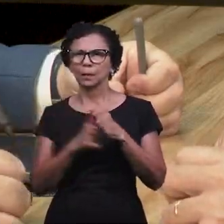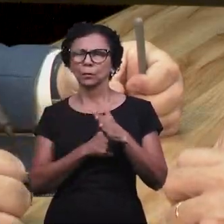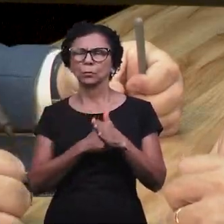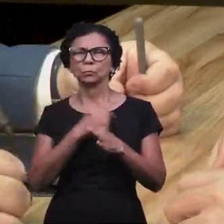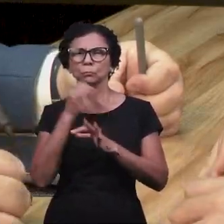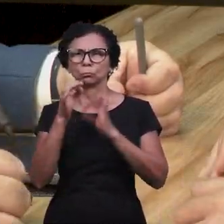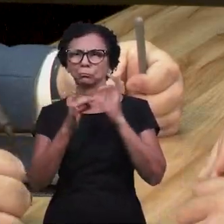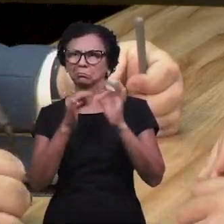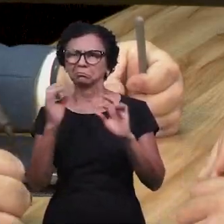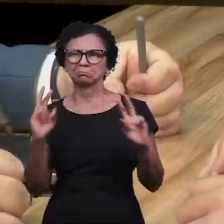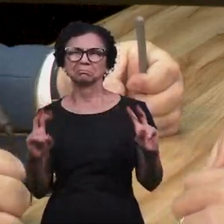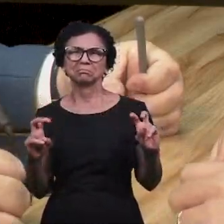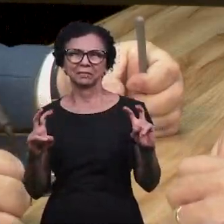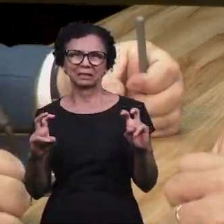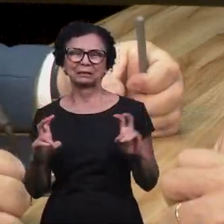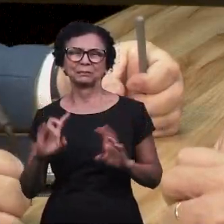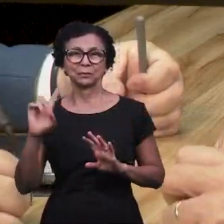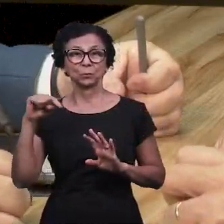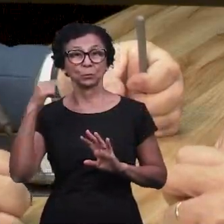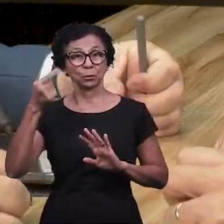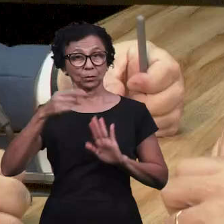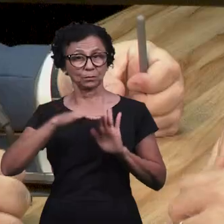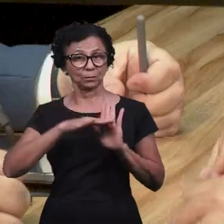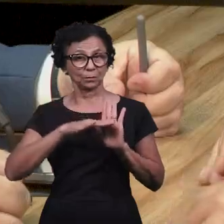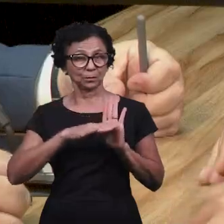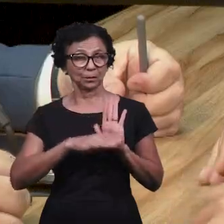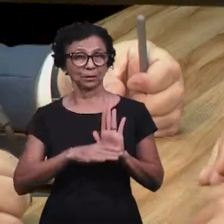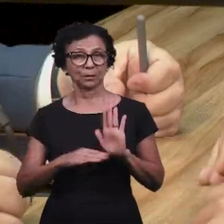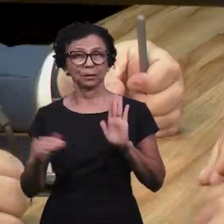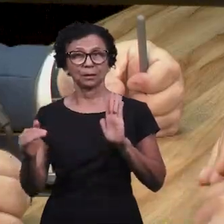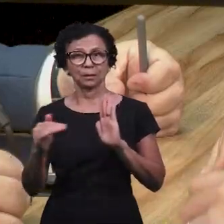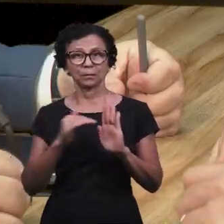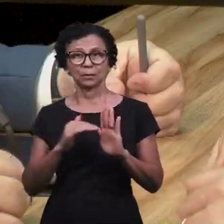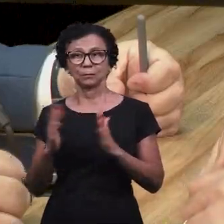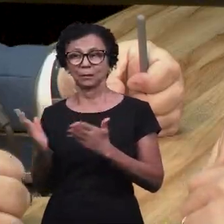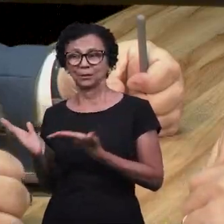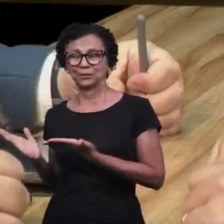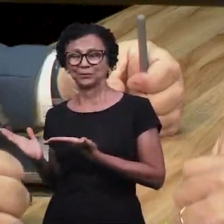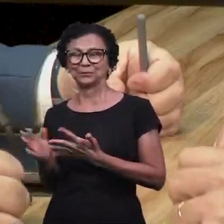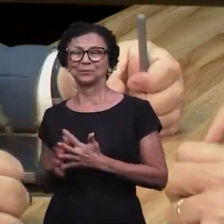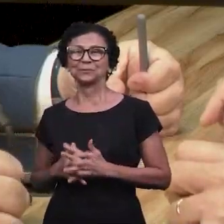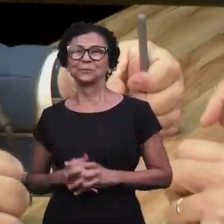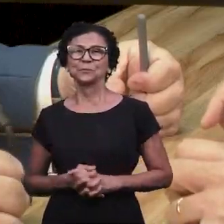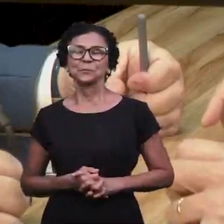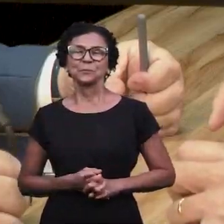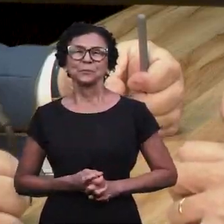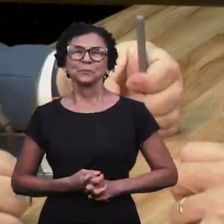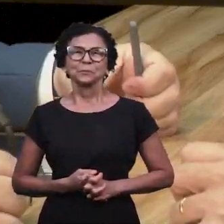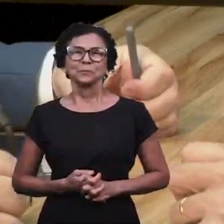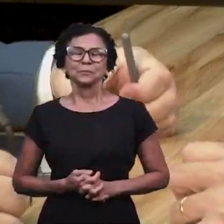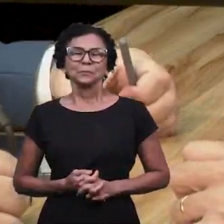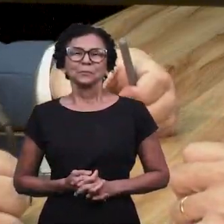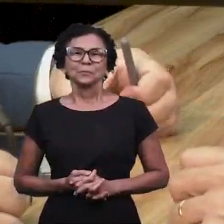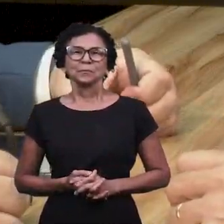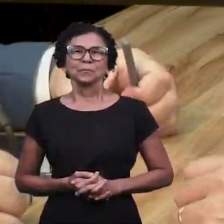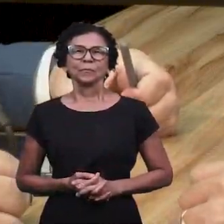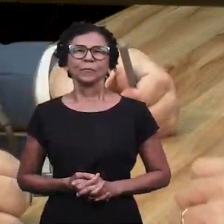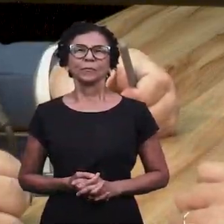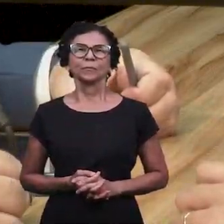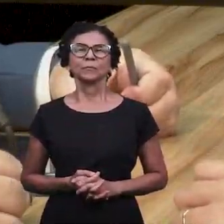de temas para os próximos programas. O nosso e-mail que vai aparecer na sua tela é